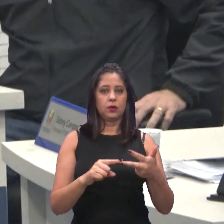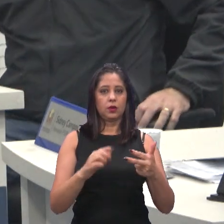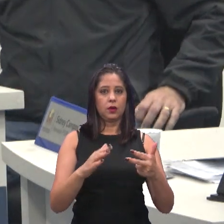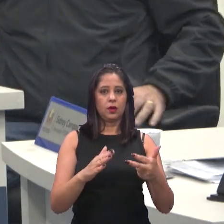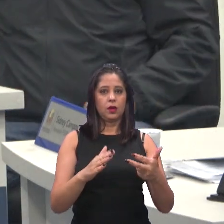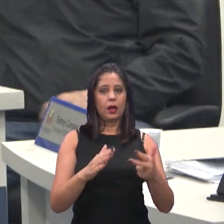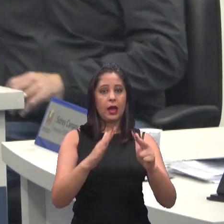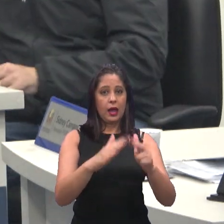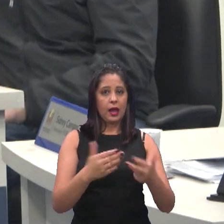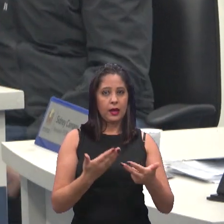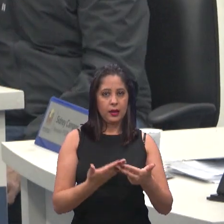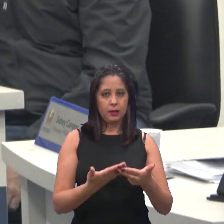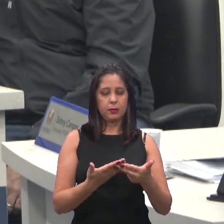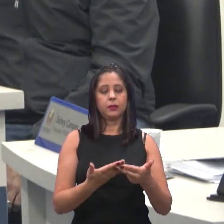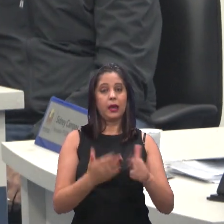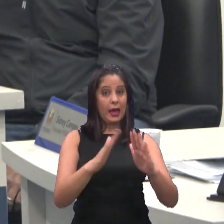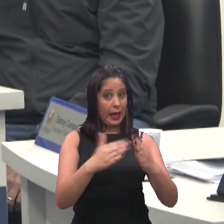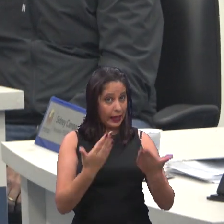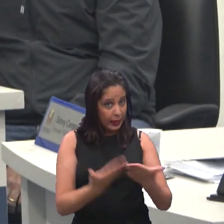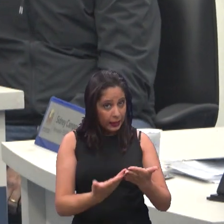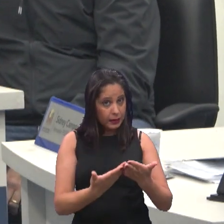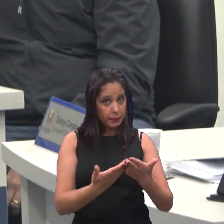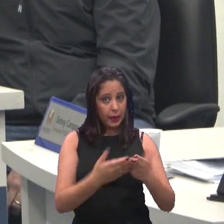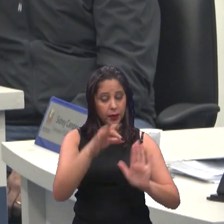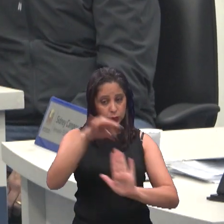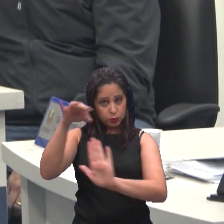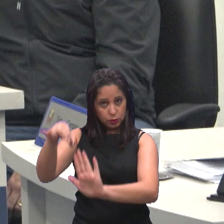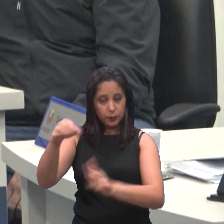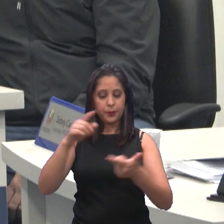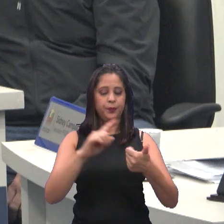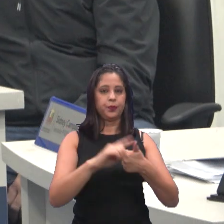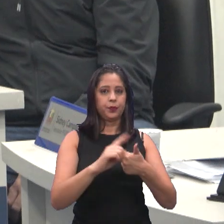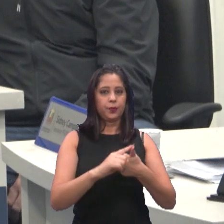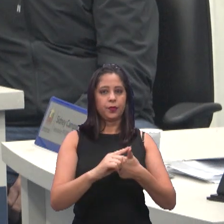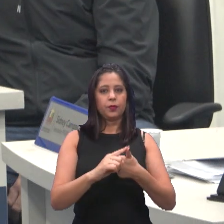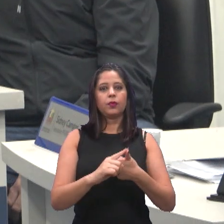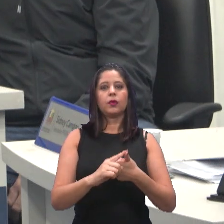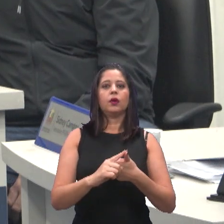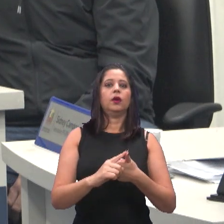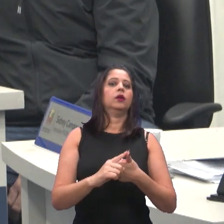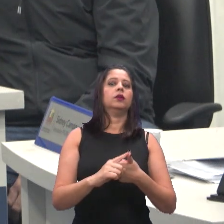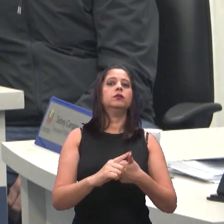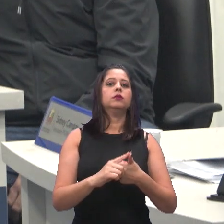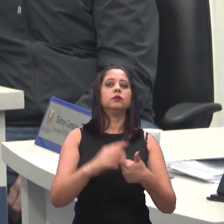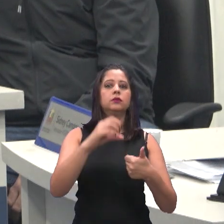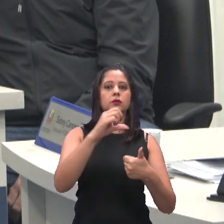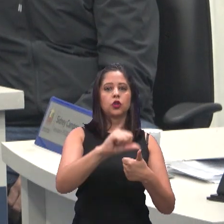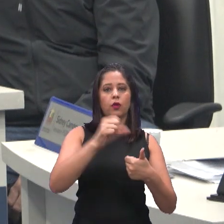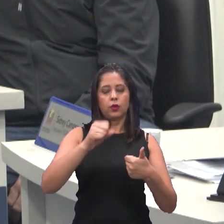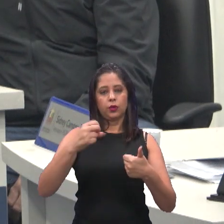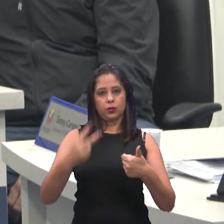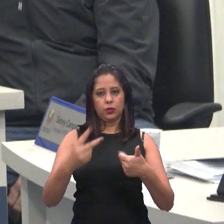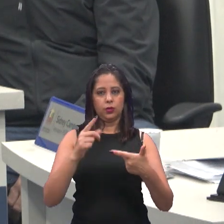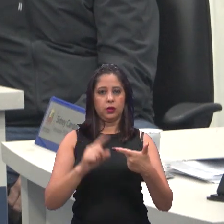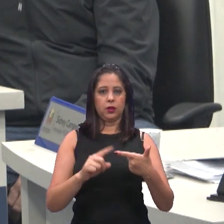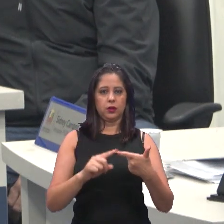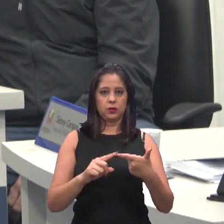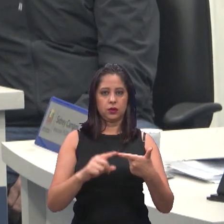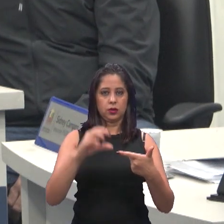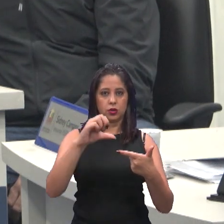requerimentos. Destaques dos seguintes documentos. Requerimentos números 982,